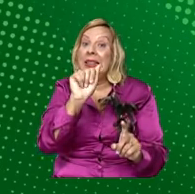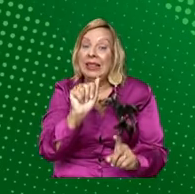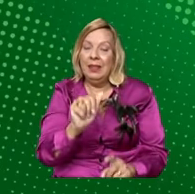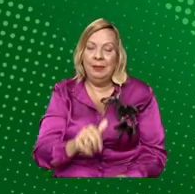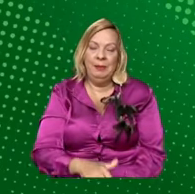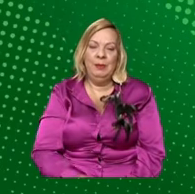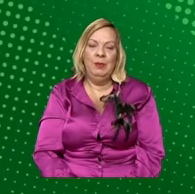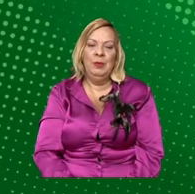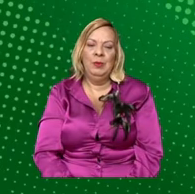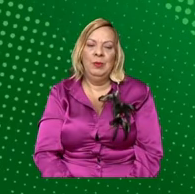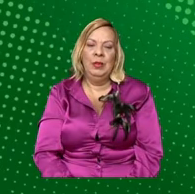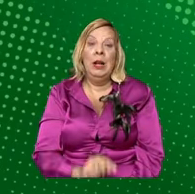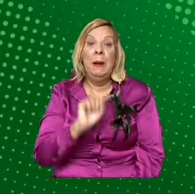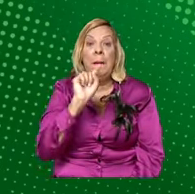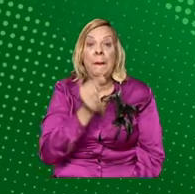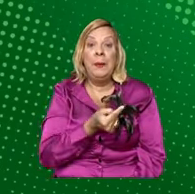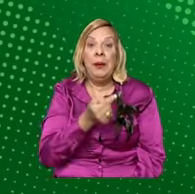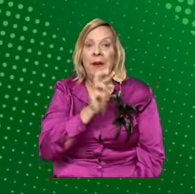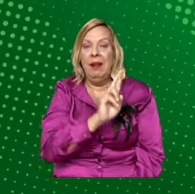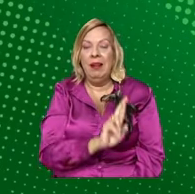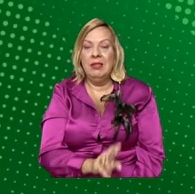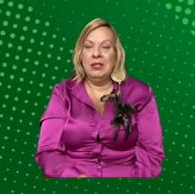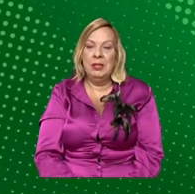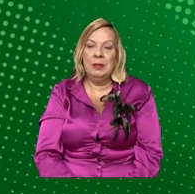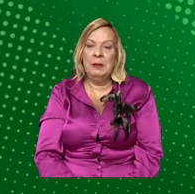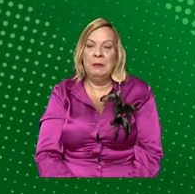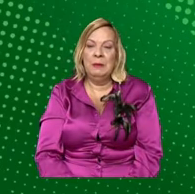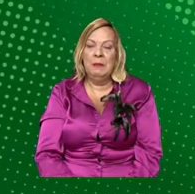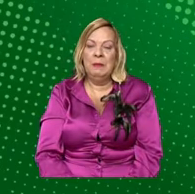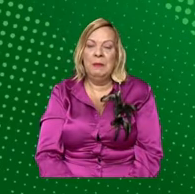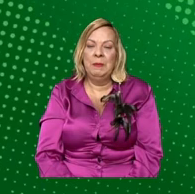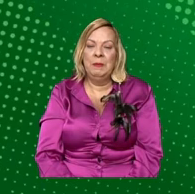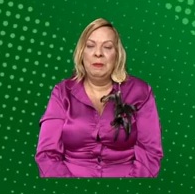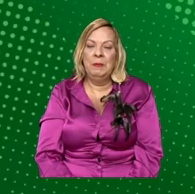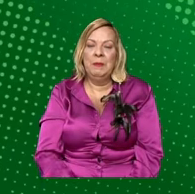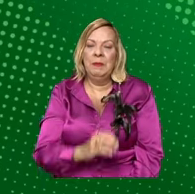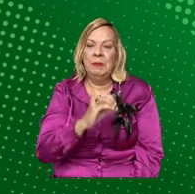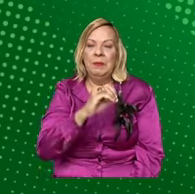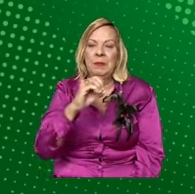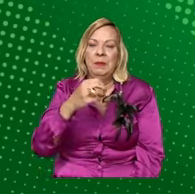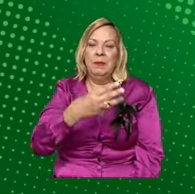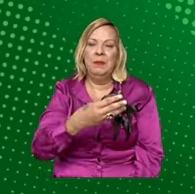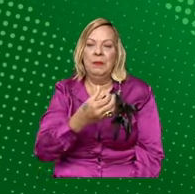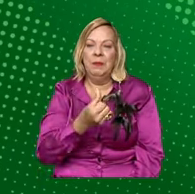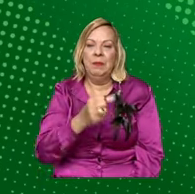Centro. R$1.000 pro Wellington, parabéns. Olha aqui, ó, Júnior,